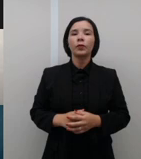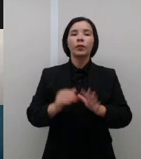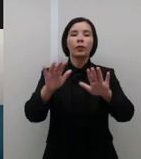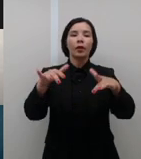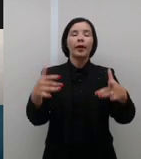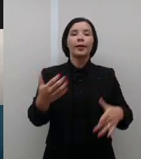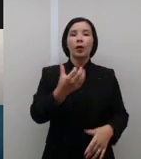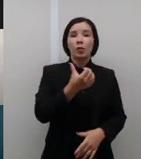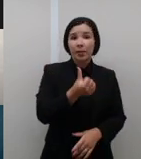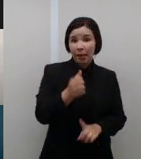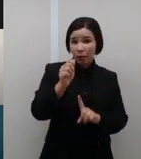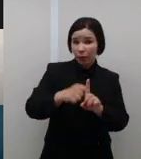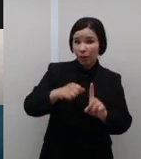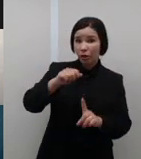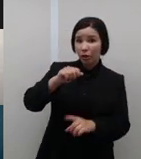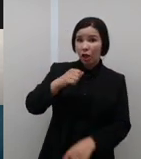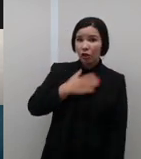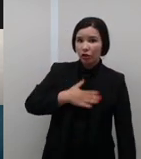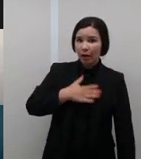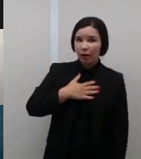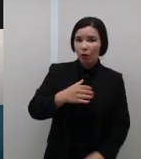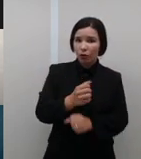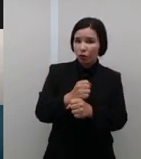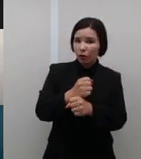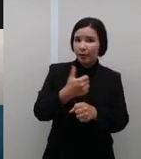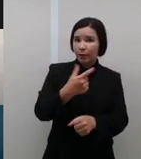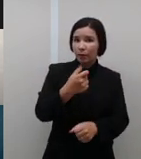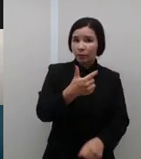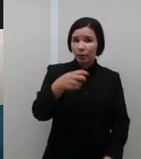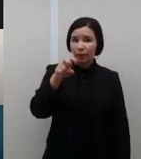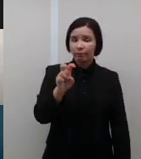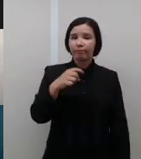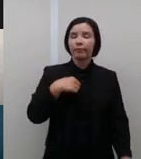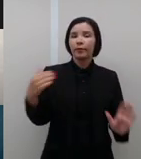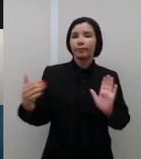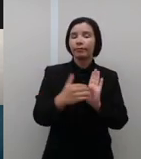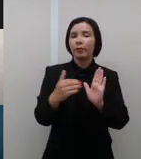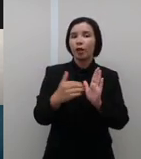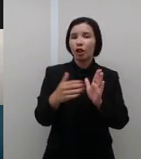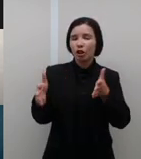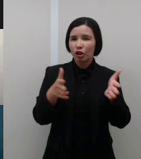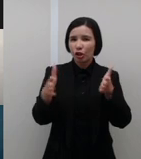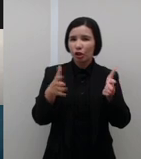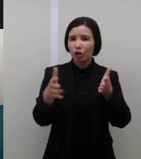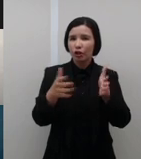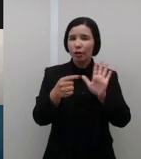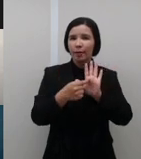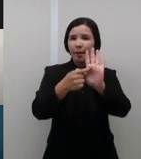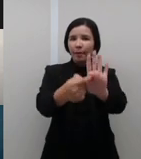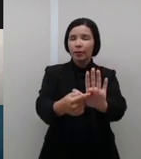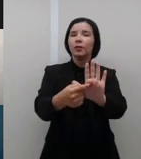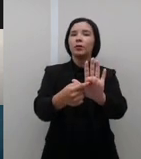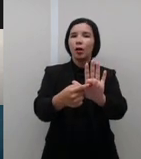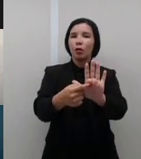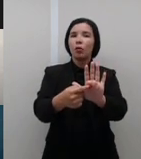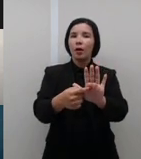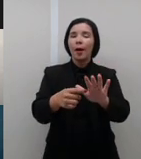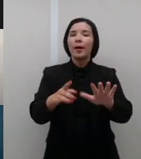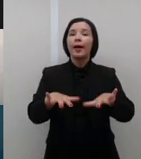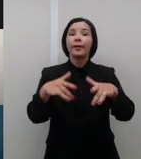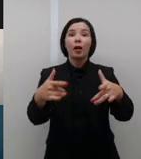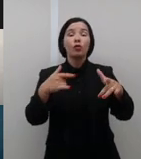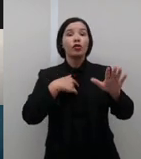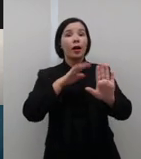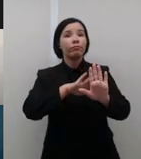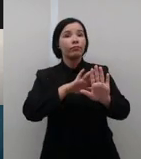agosto de 2015, diante da omissão quanto ao limite temporal para aquisição dos títulos, excetuados os relativos à